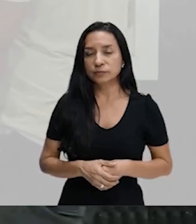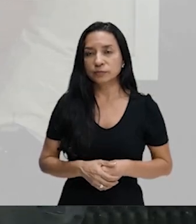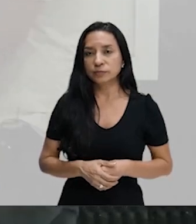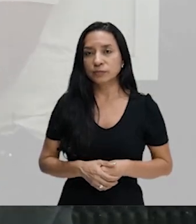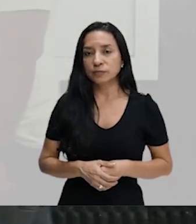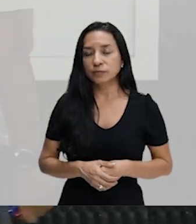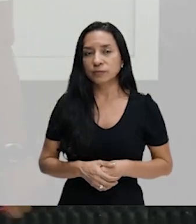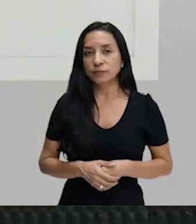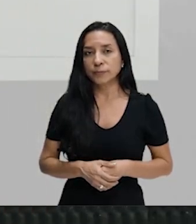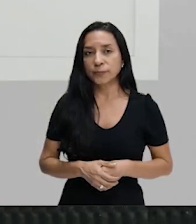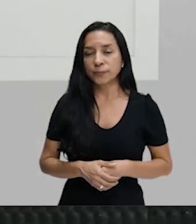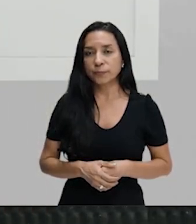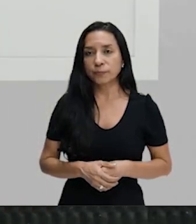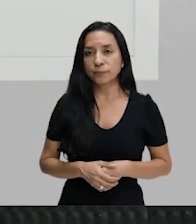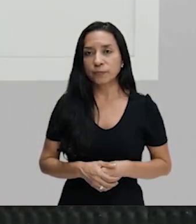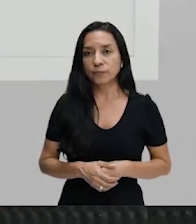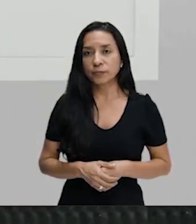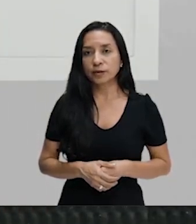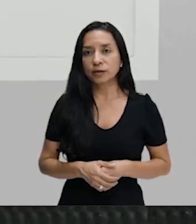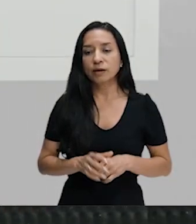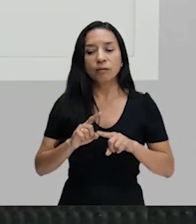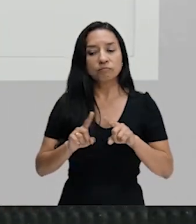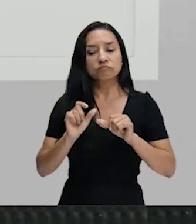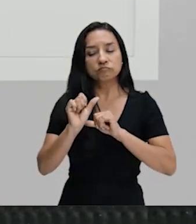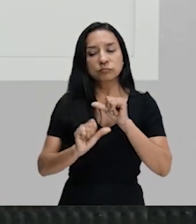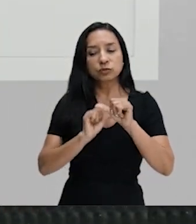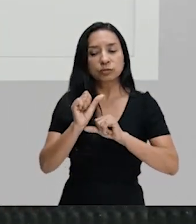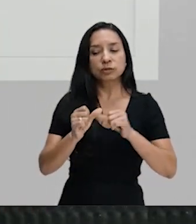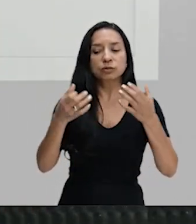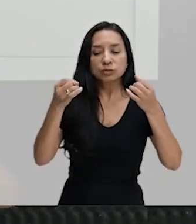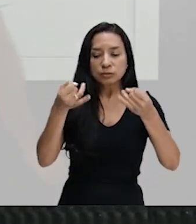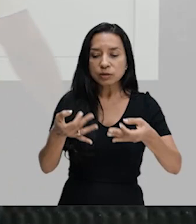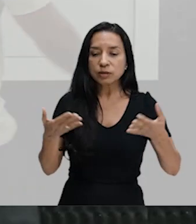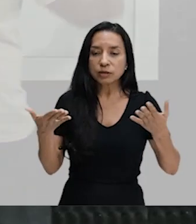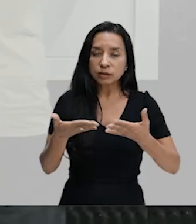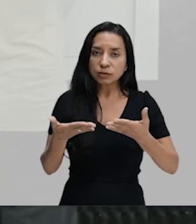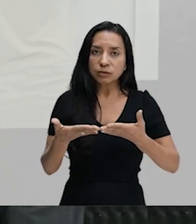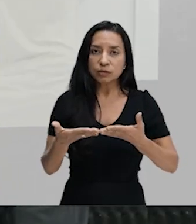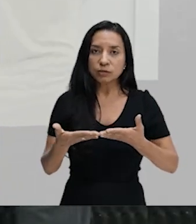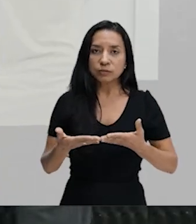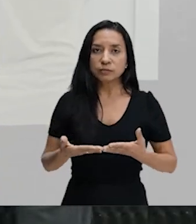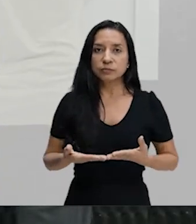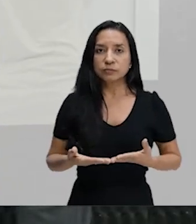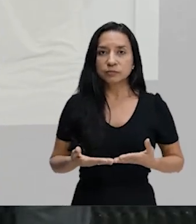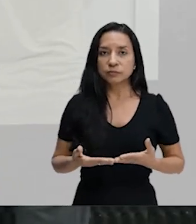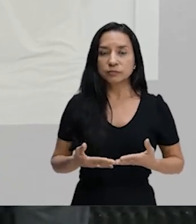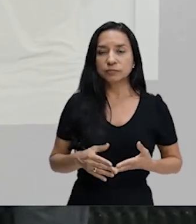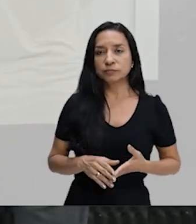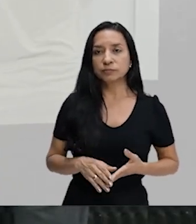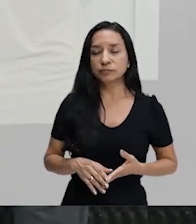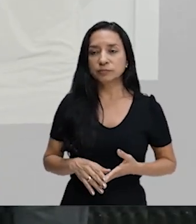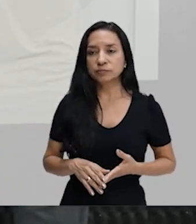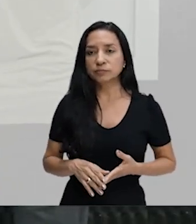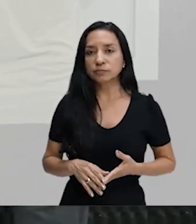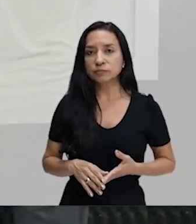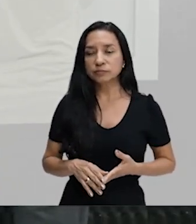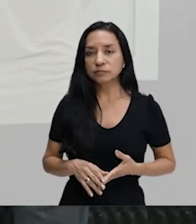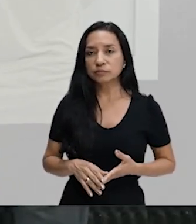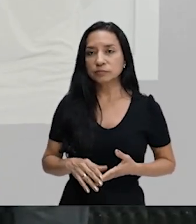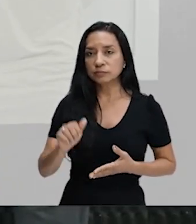gasosas anteriormente, tá certo? Mas a transformação que nós vamos falar aqui é a adiabática.